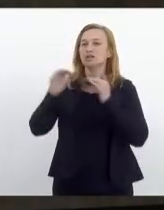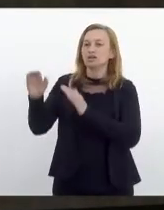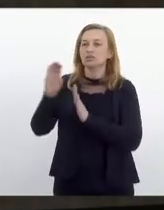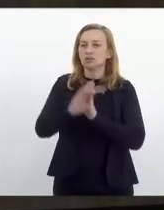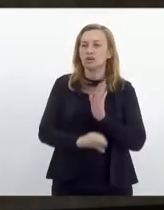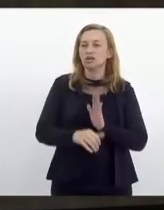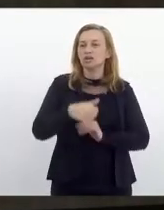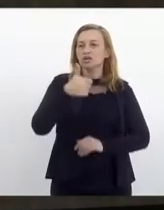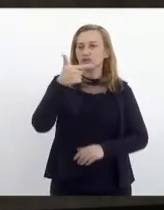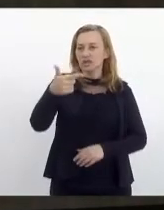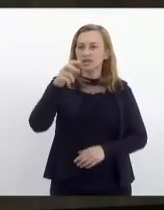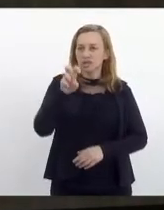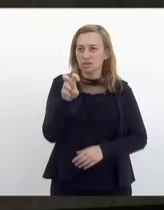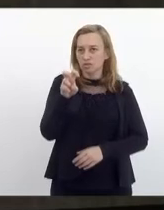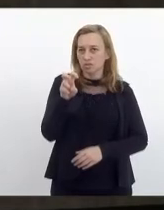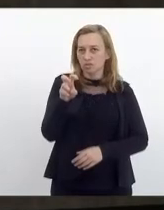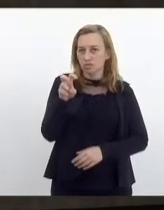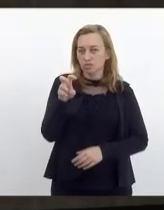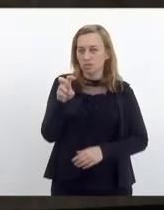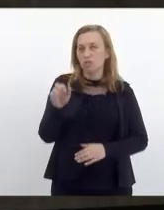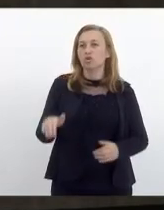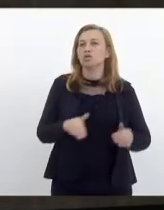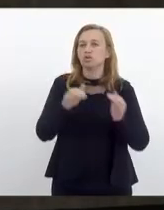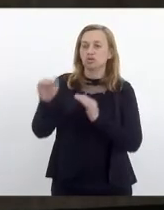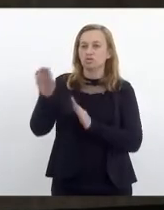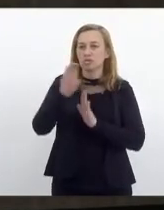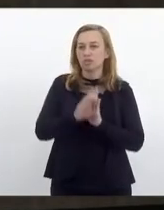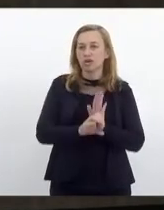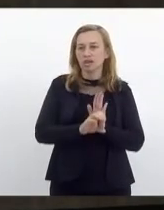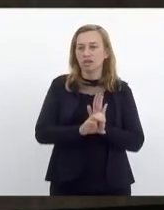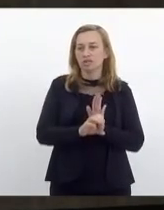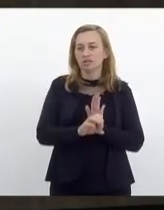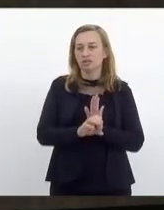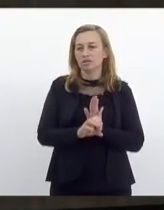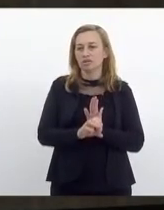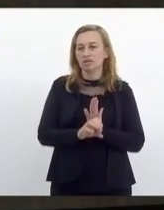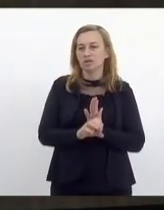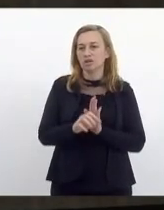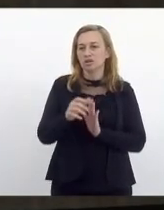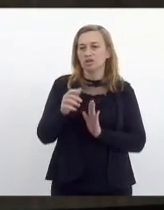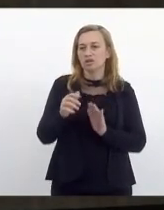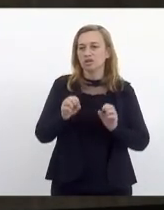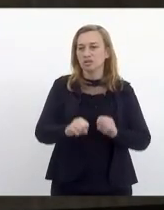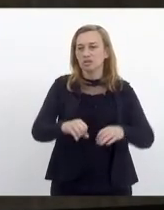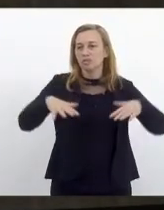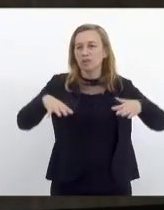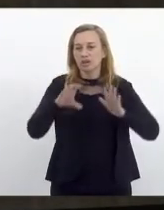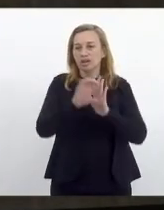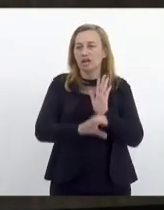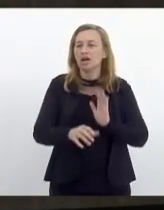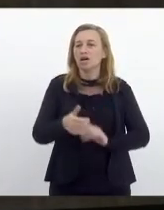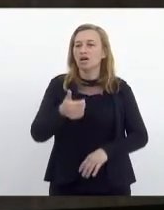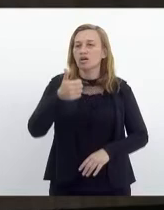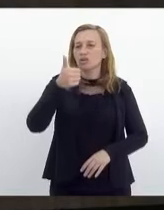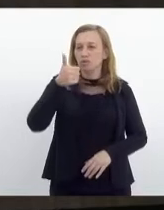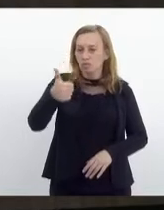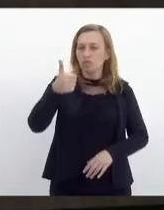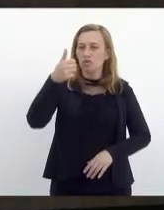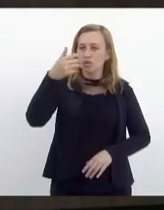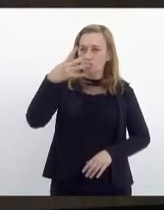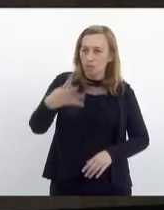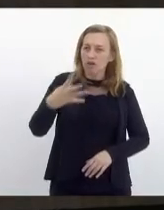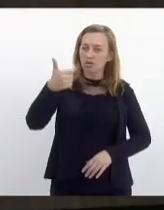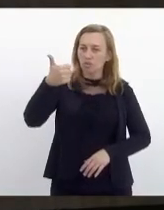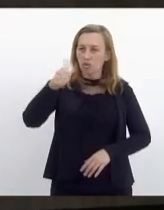subemenda à emenda 25. Favorável com subemenda aglutinativa às emendas de plenário 1, 4, 11,